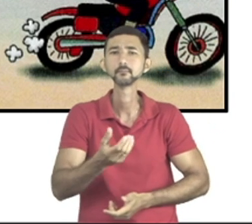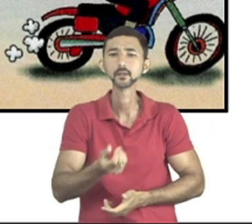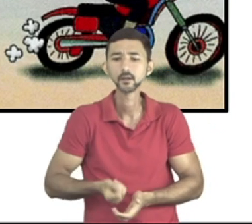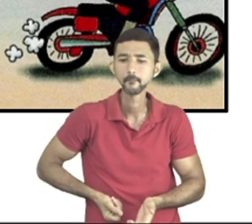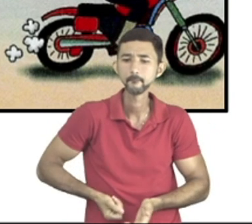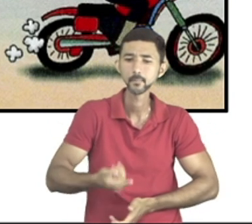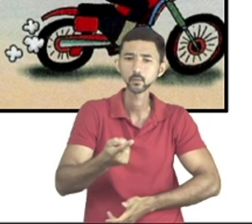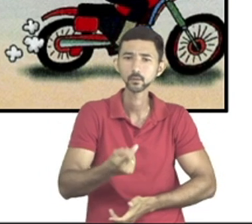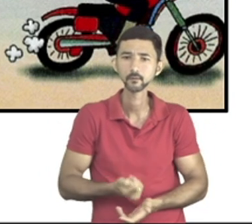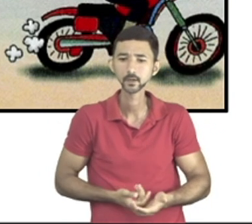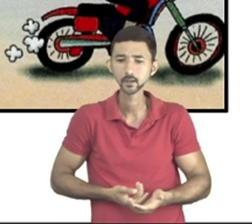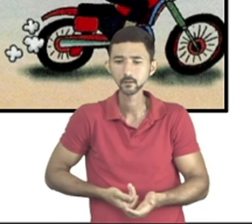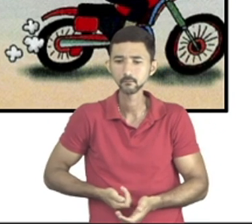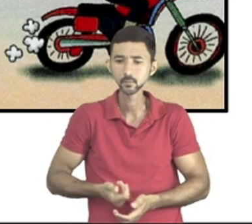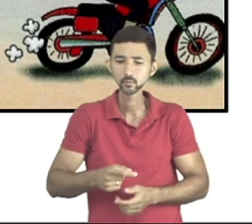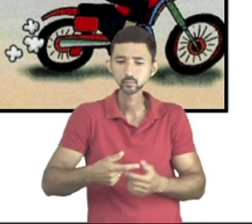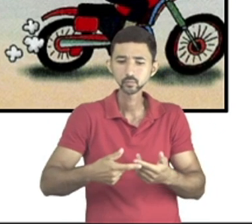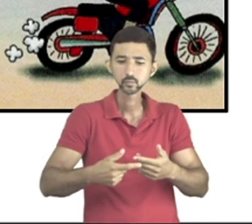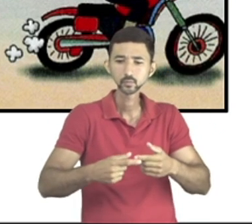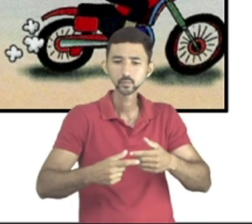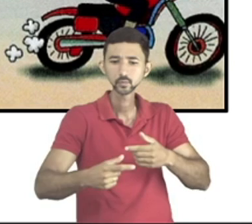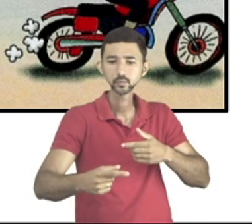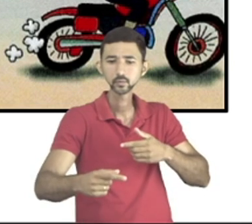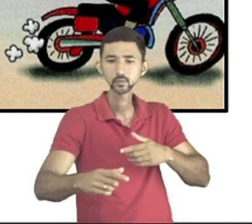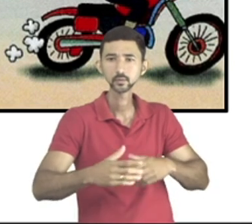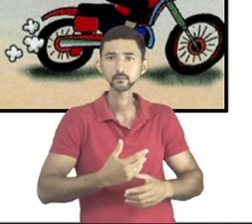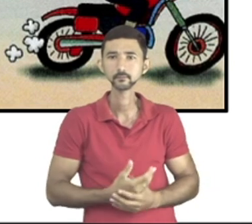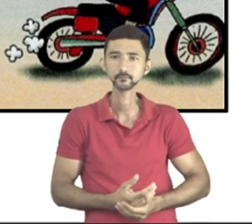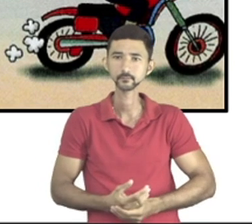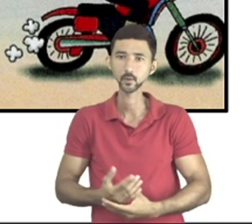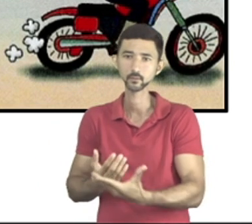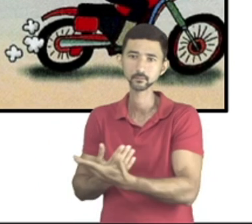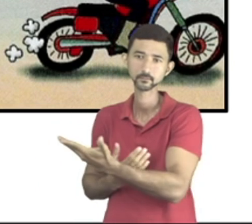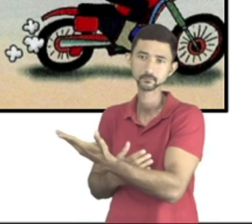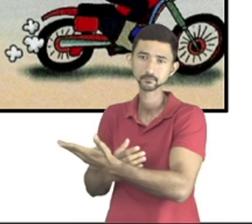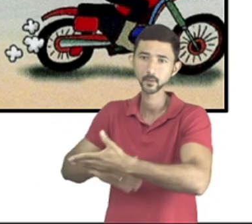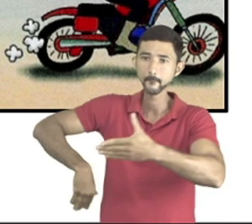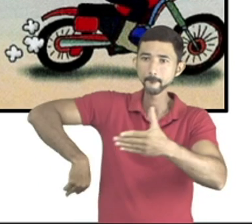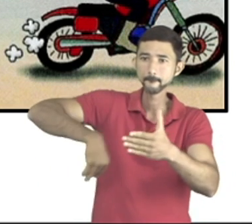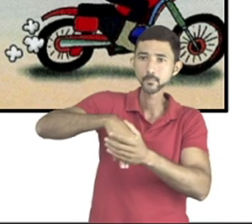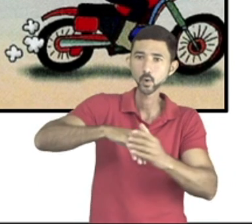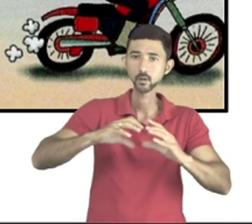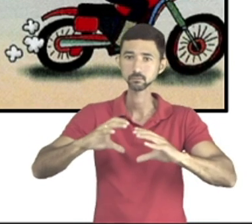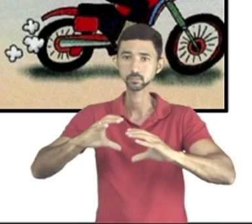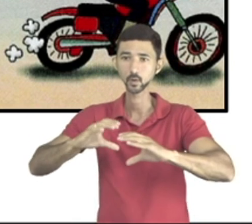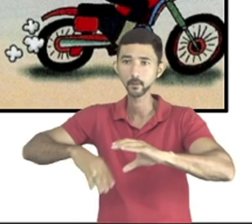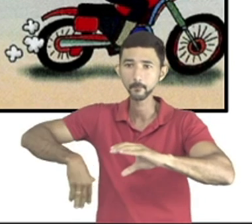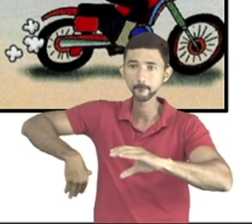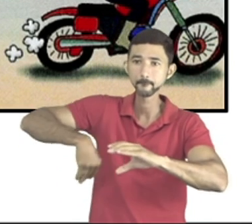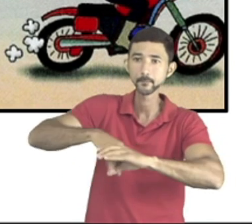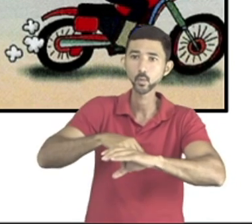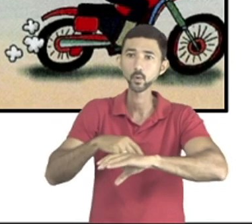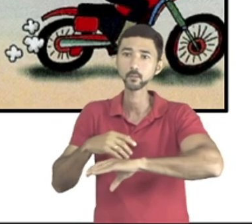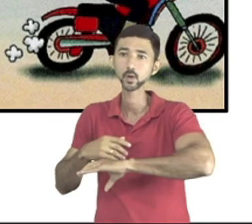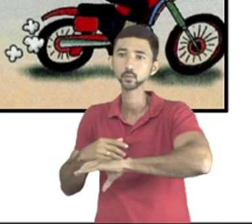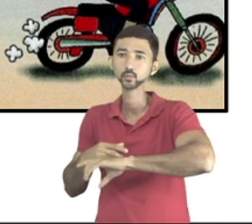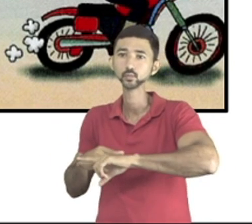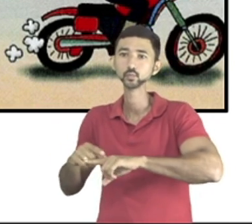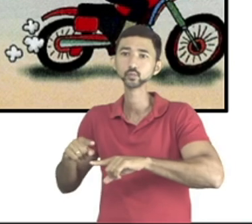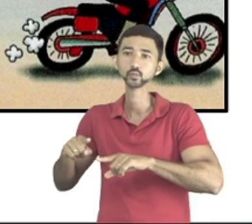peteca, ela vai parar devido ao atrito. Olha aí o jogador de futebol que chutou uma bola, por inércia, essa